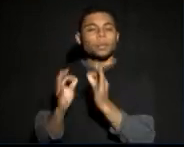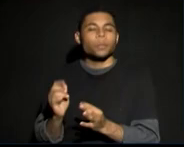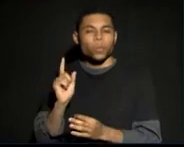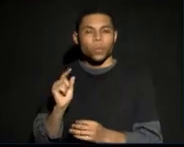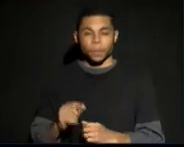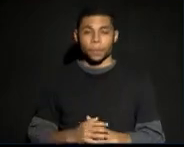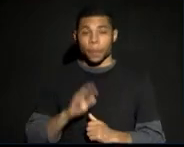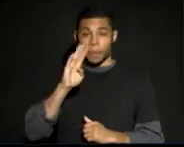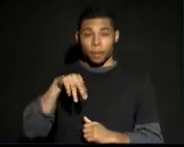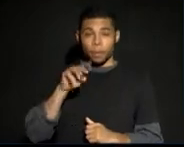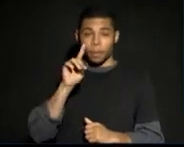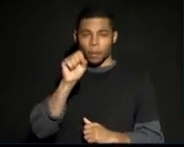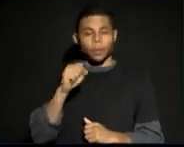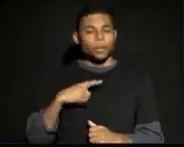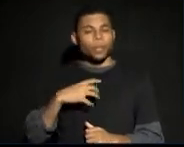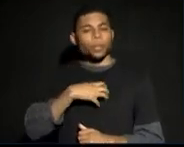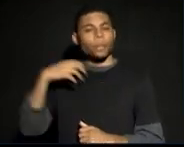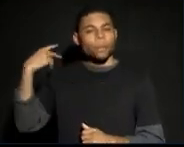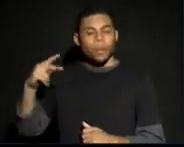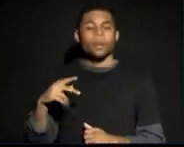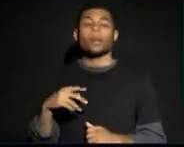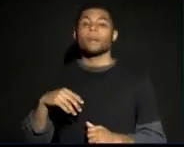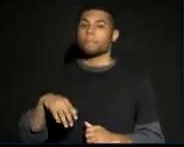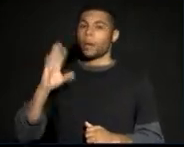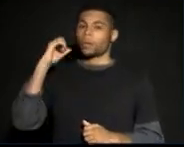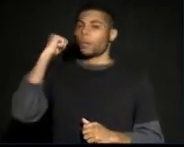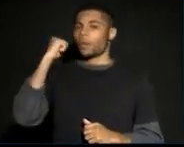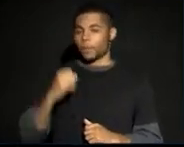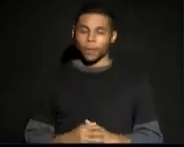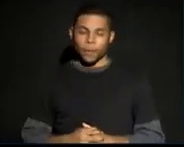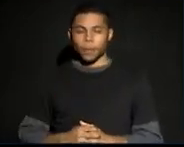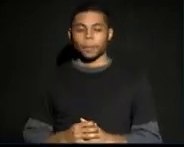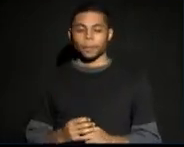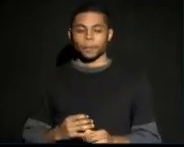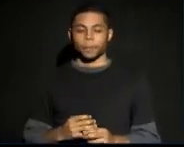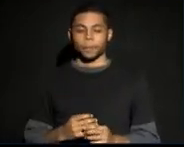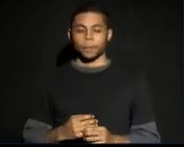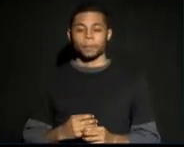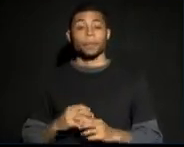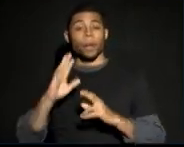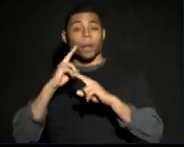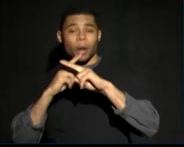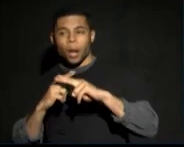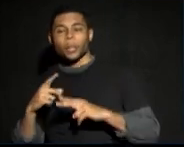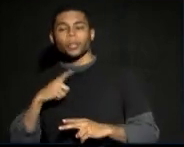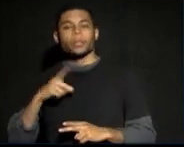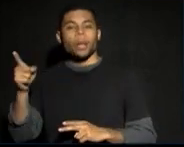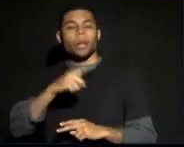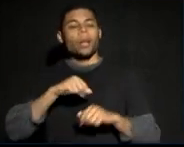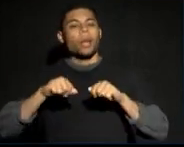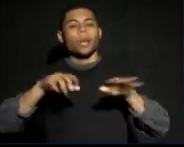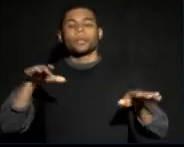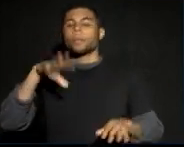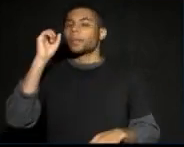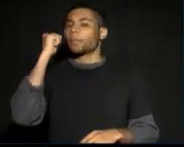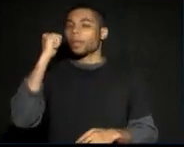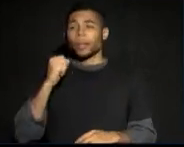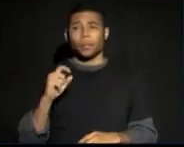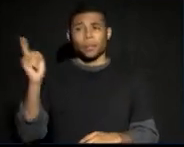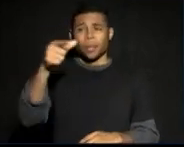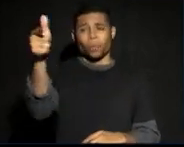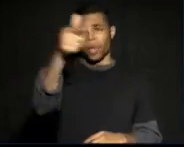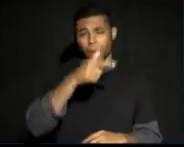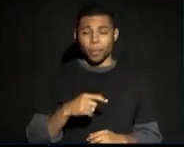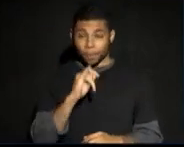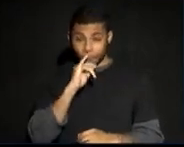que ele o bem da essa tem um corpo técnico altamente qualificado e aqui a rede é uma potência